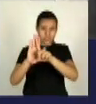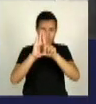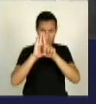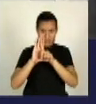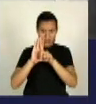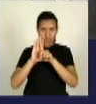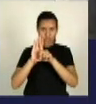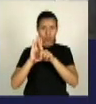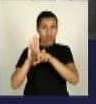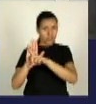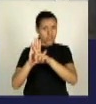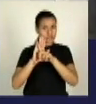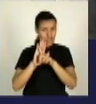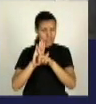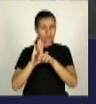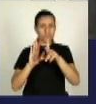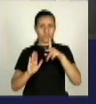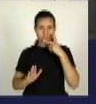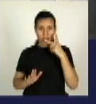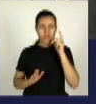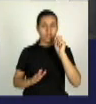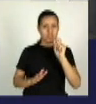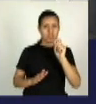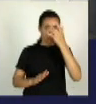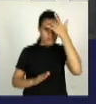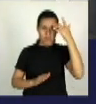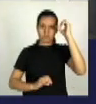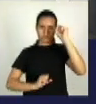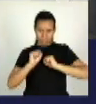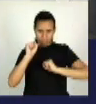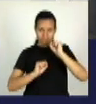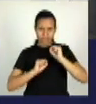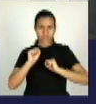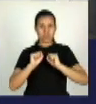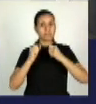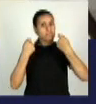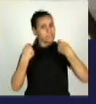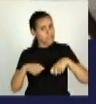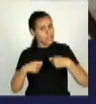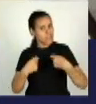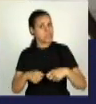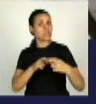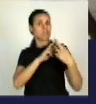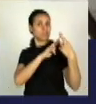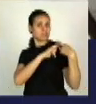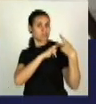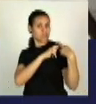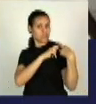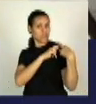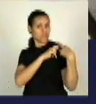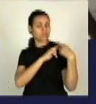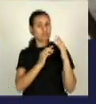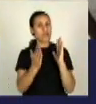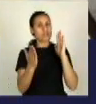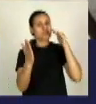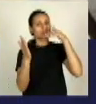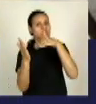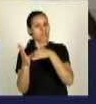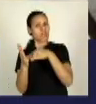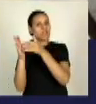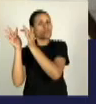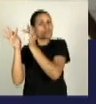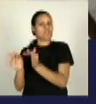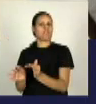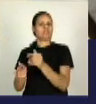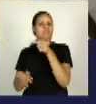que diz a legislação hoje? Né? Que o produtor, ele deve ser responsável até o final, quem